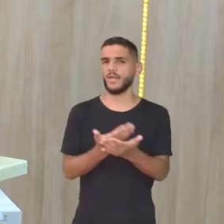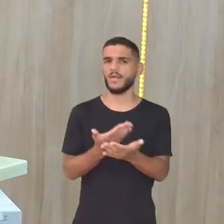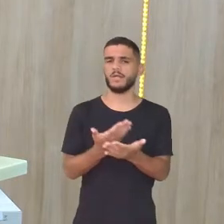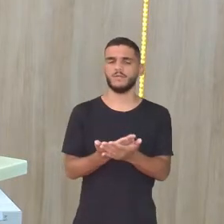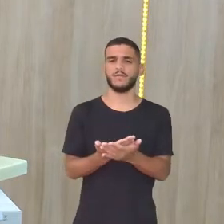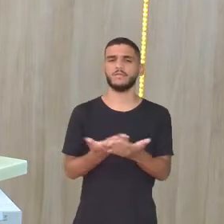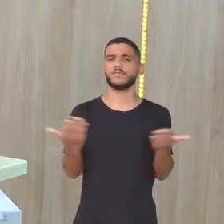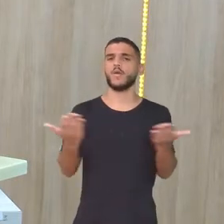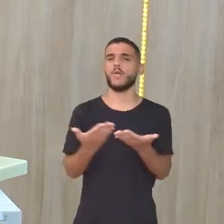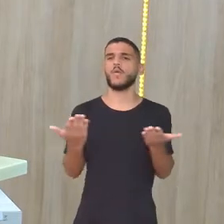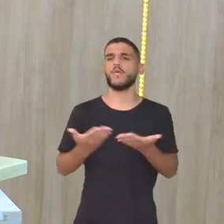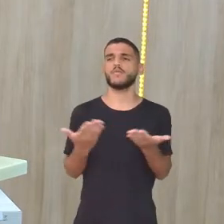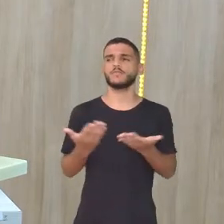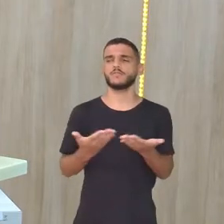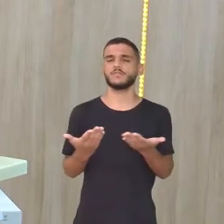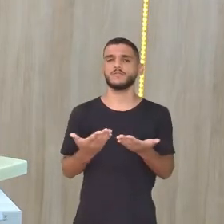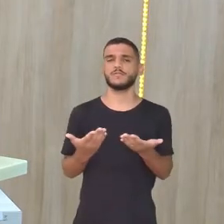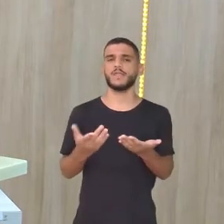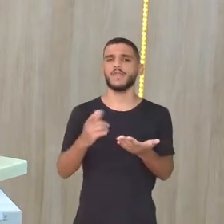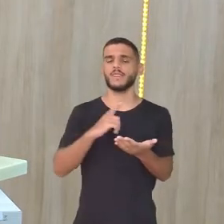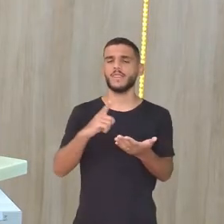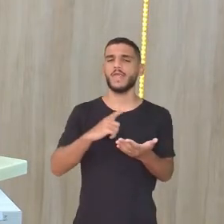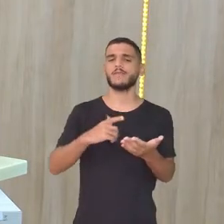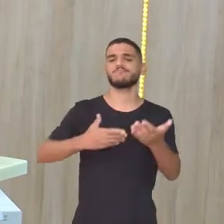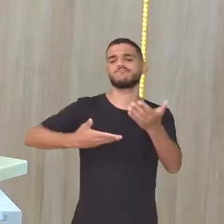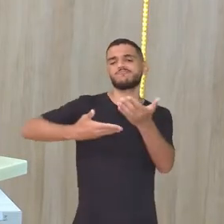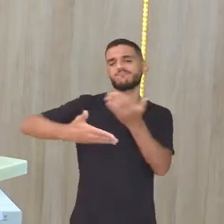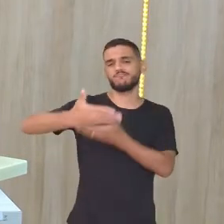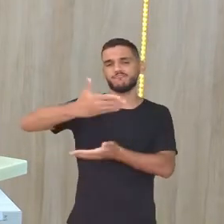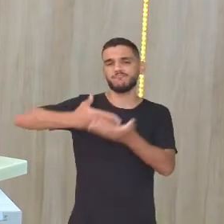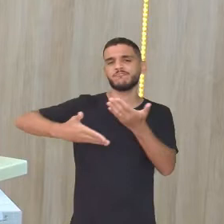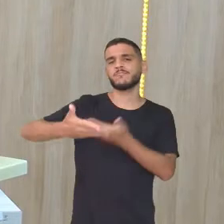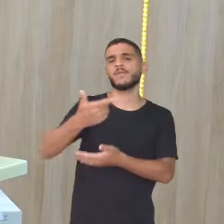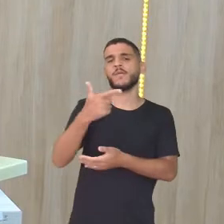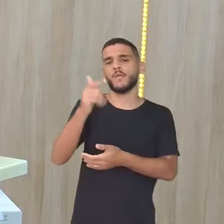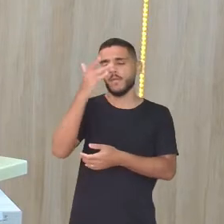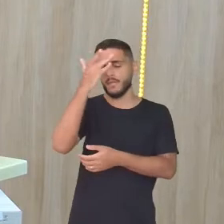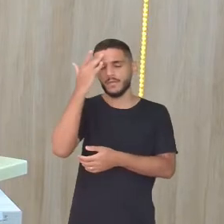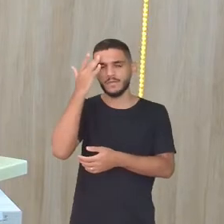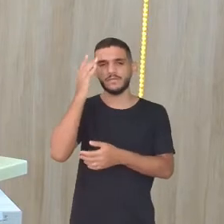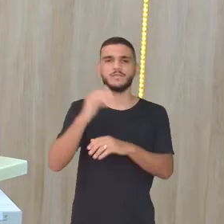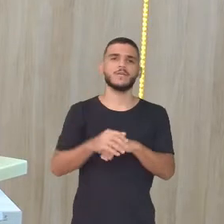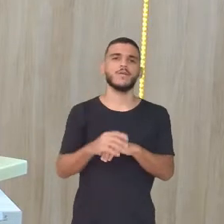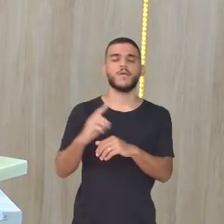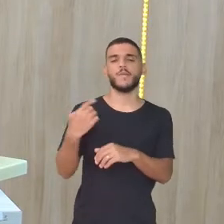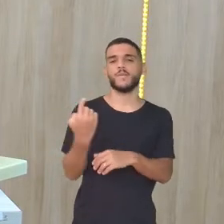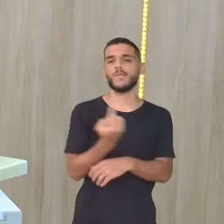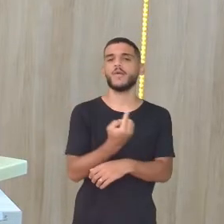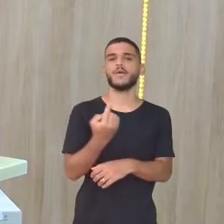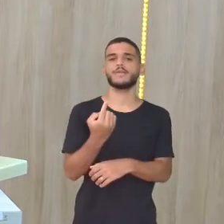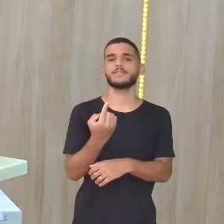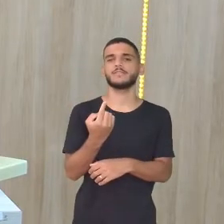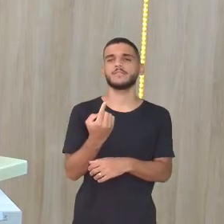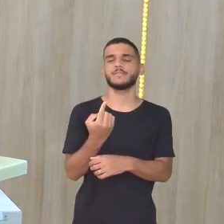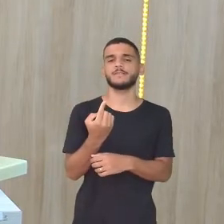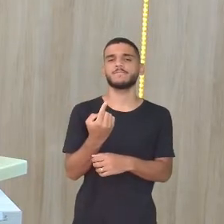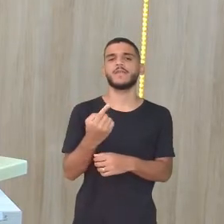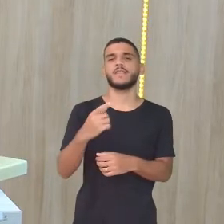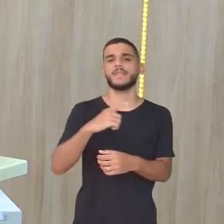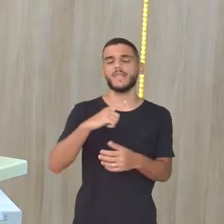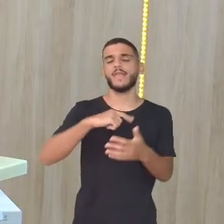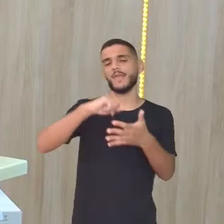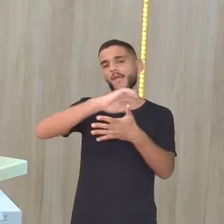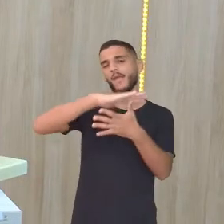né, fique mais interativa, que possa atingir um maior número de pessoas, nós contamos com a questão aí de língua